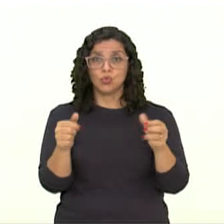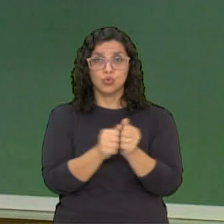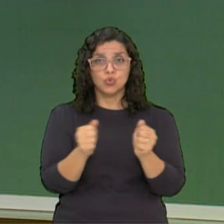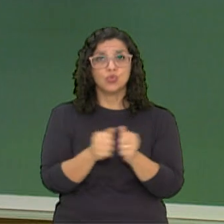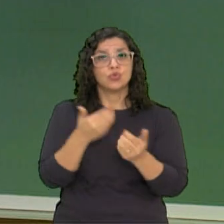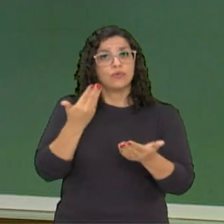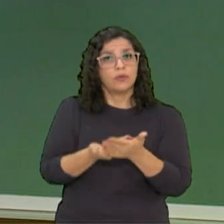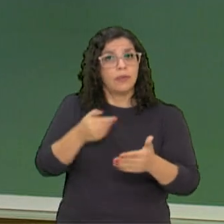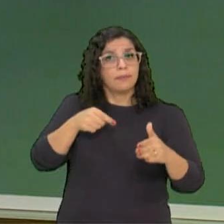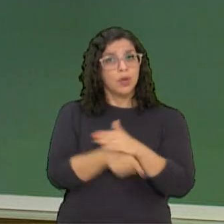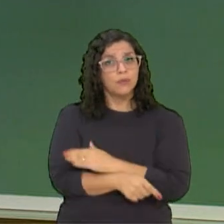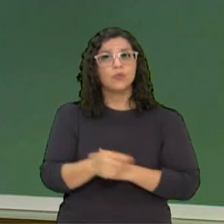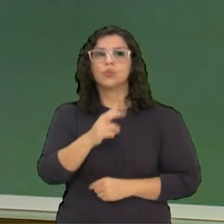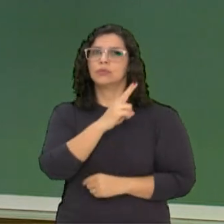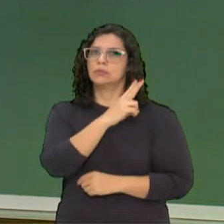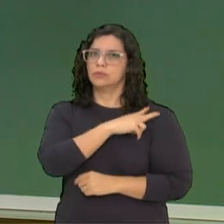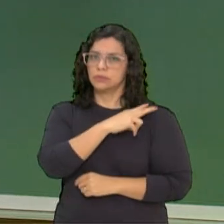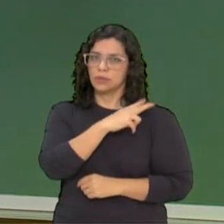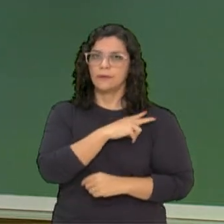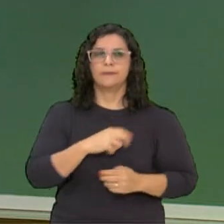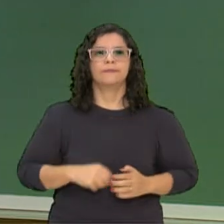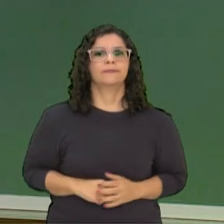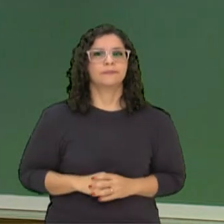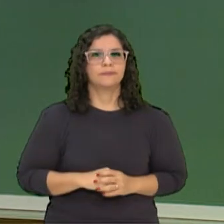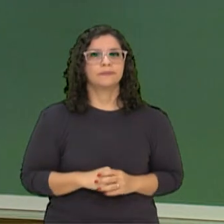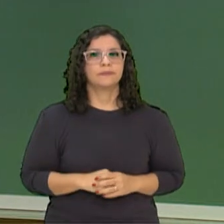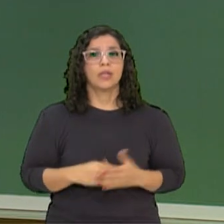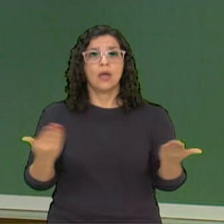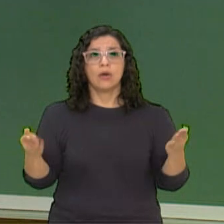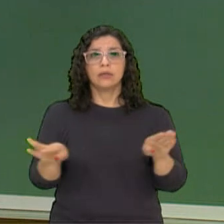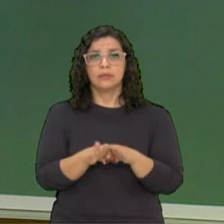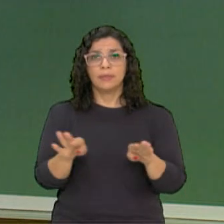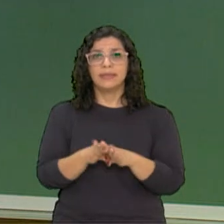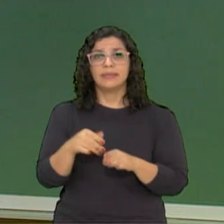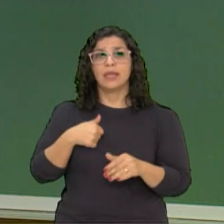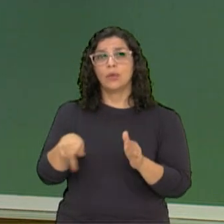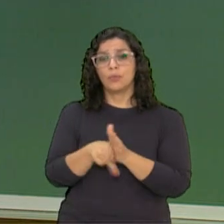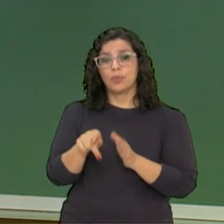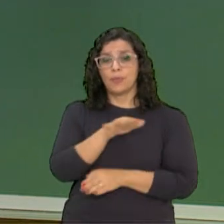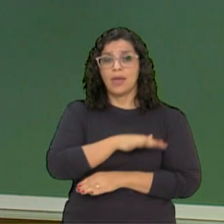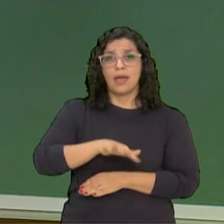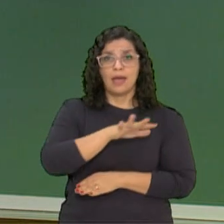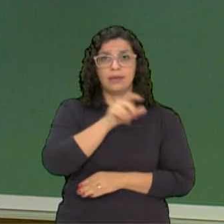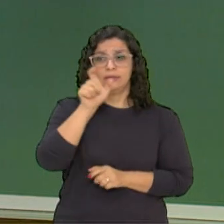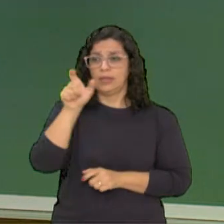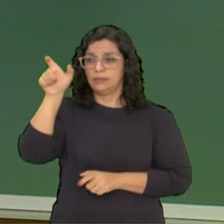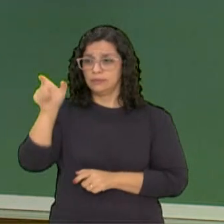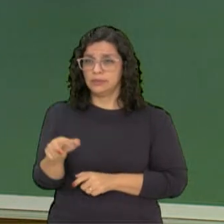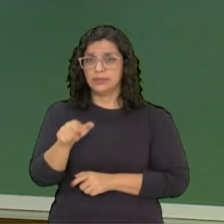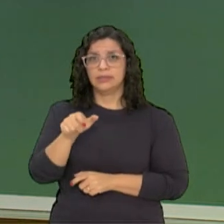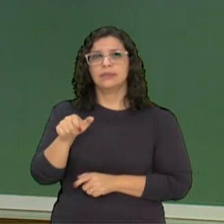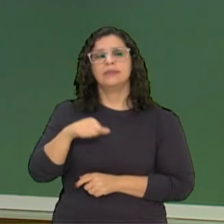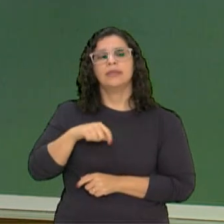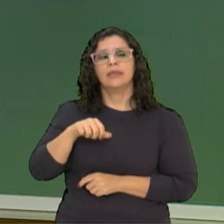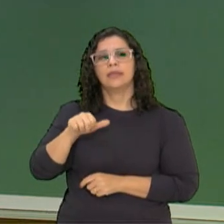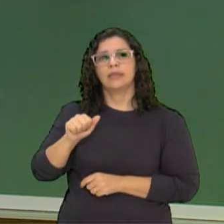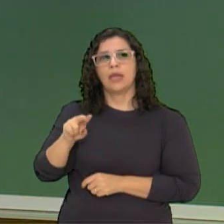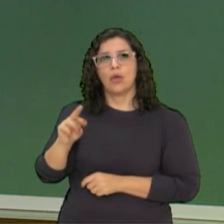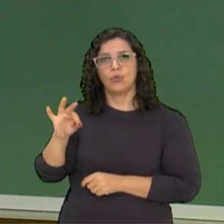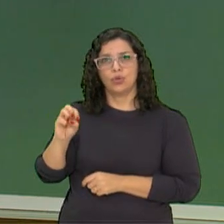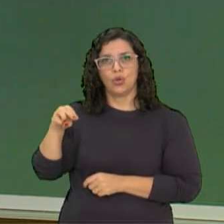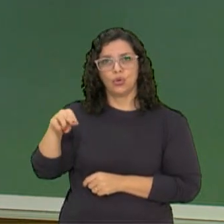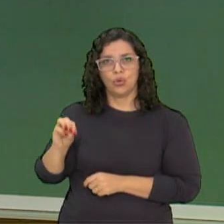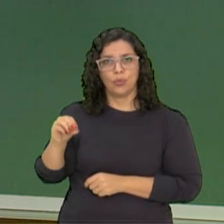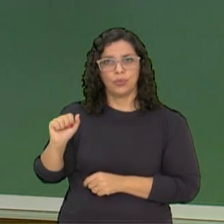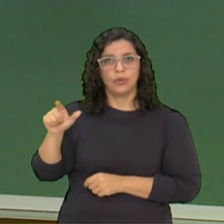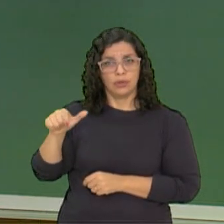ver com mais aprofundamento na segunda série. E também temos uma parte do sistema nervoso periférico, que é o sistema